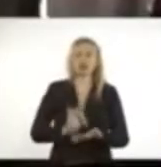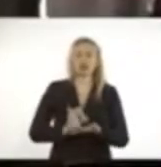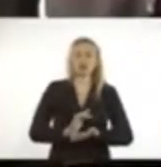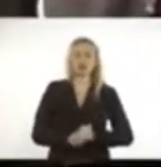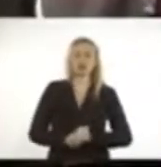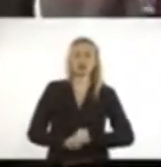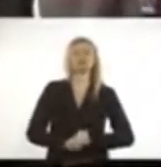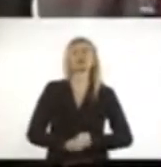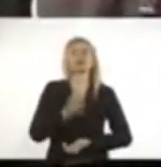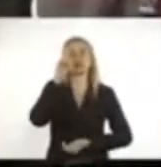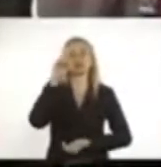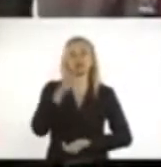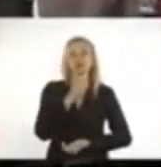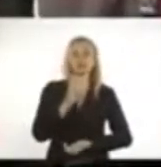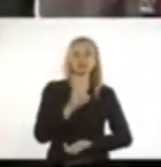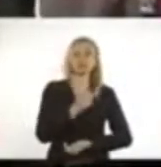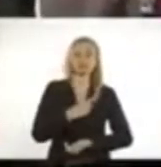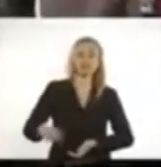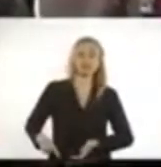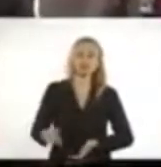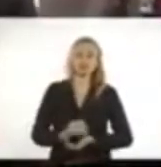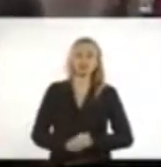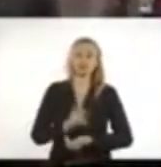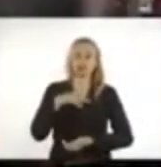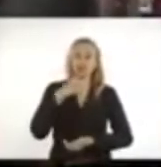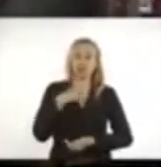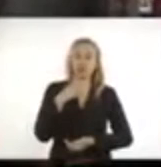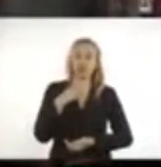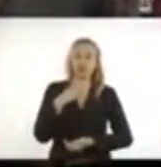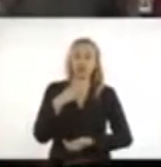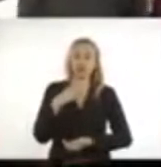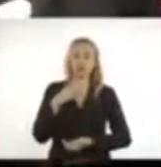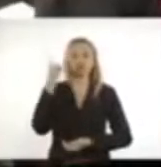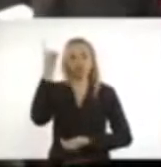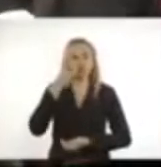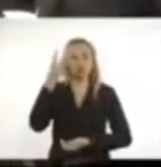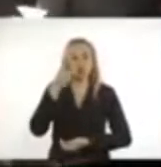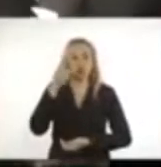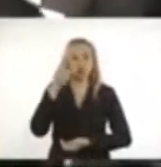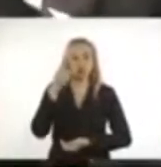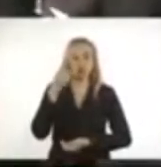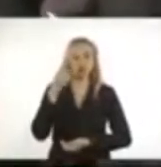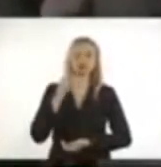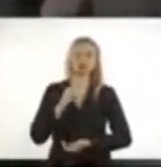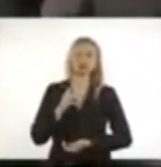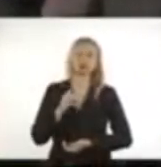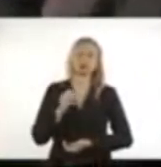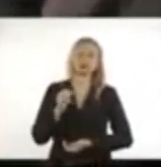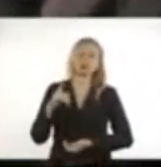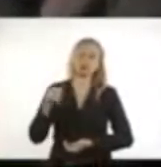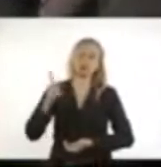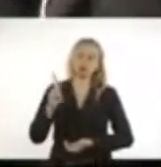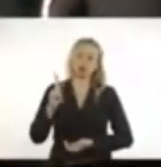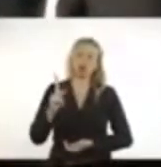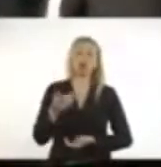Senhor presidente, em relação ao ofício mencionado pelo deputado anterior, queria falar com Vossa Excelência quando o Poder